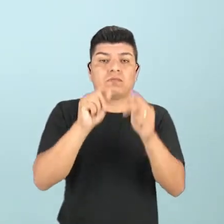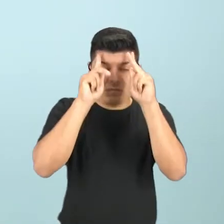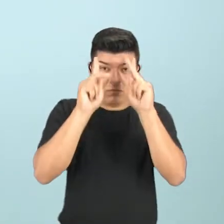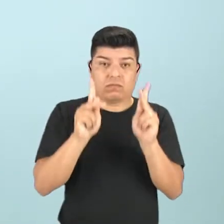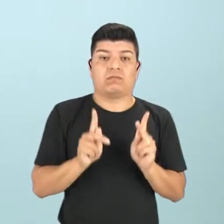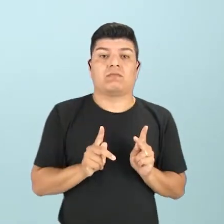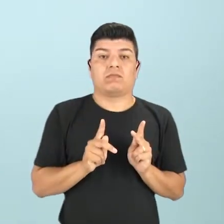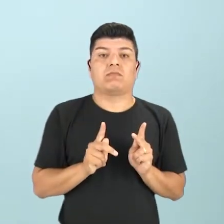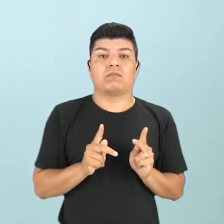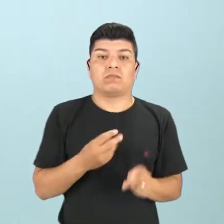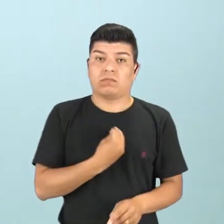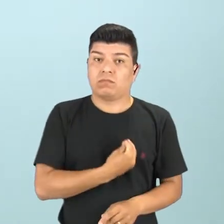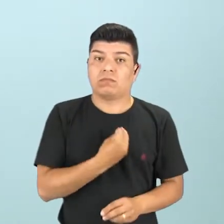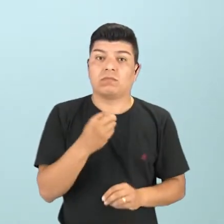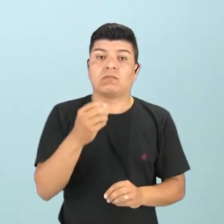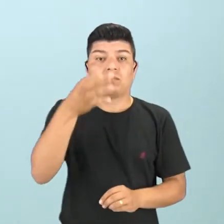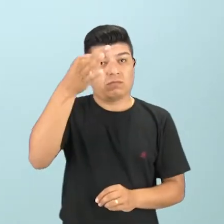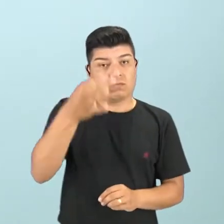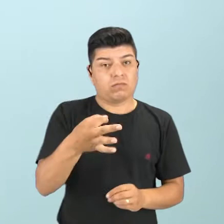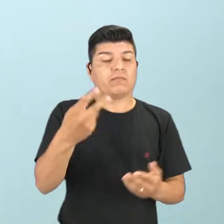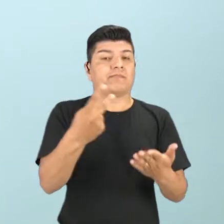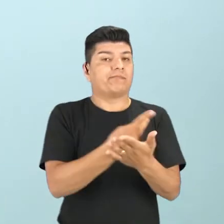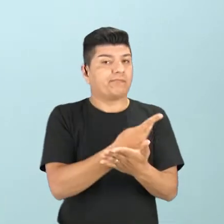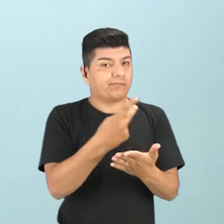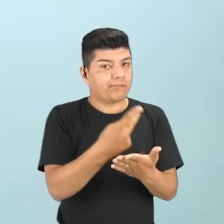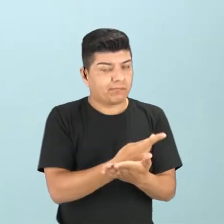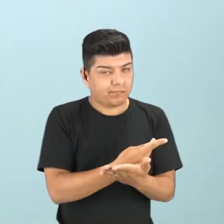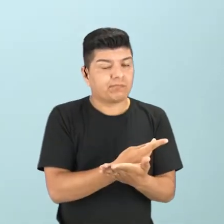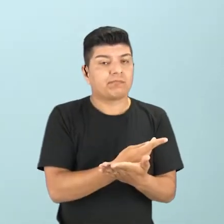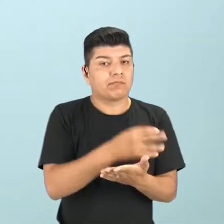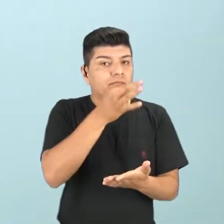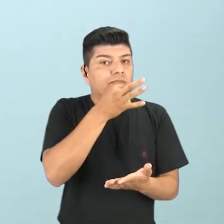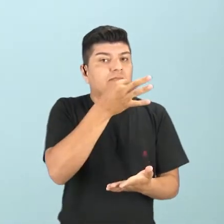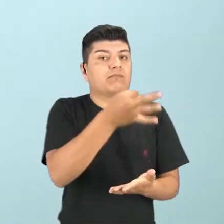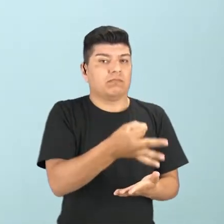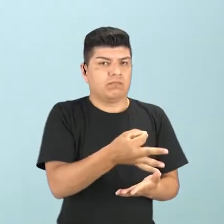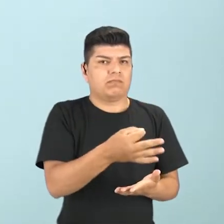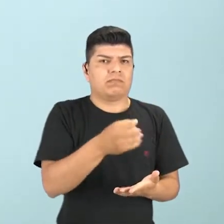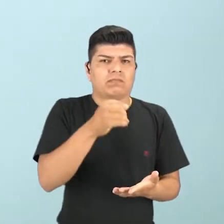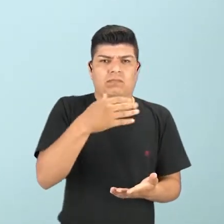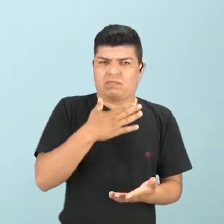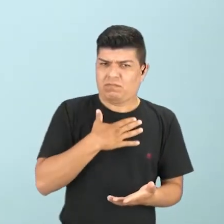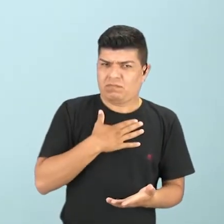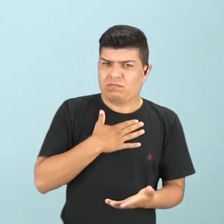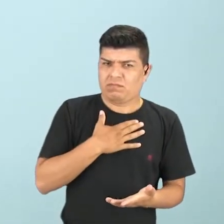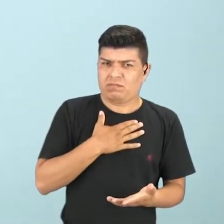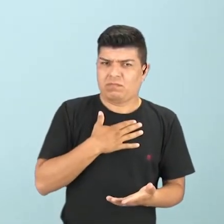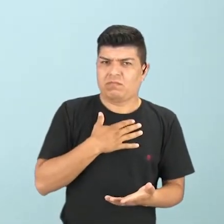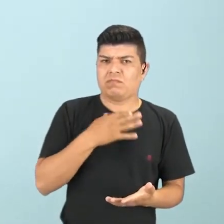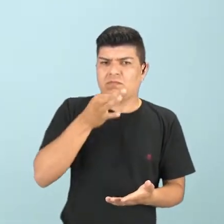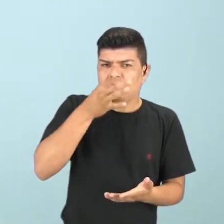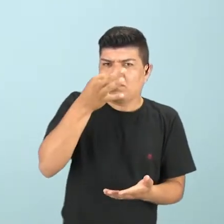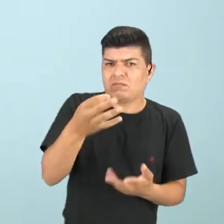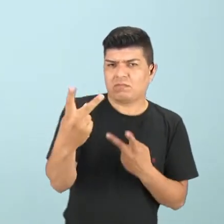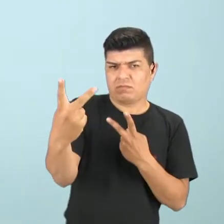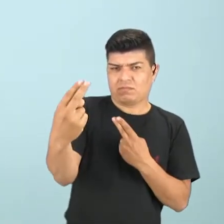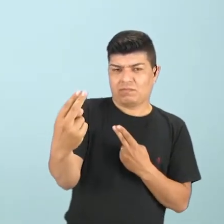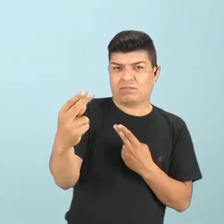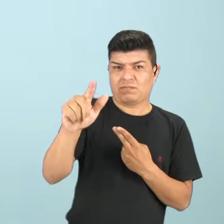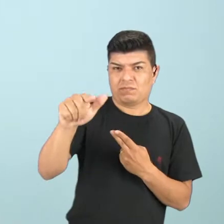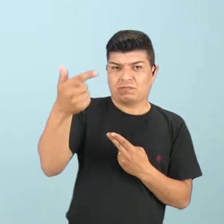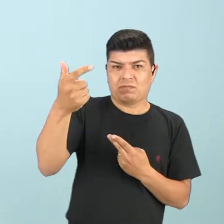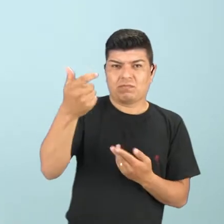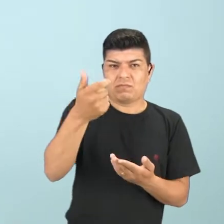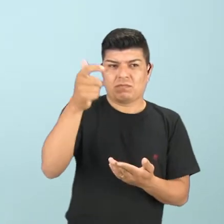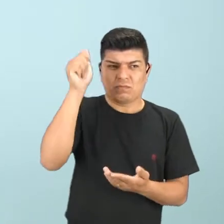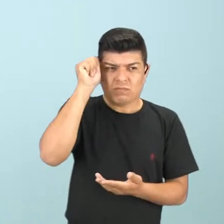posicionamento, verificação do que é certo, do que é errado, da opinião. Será que a minha opinião bate com a do autor? Ou não bate?